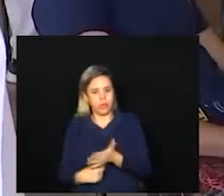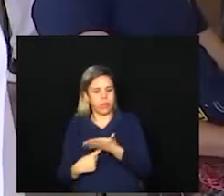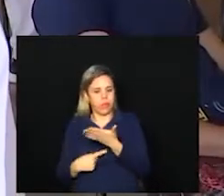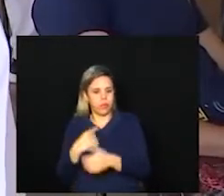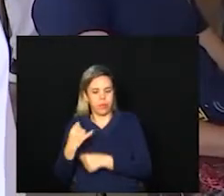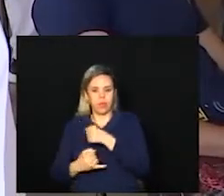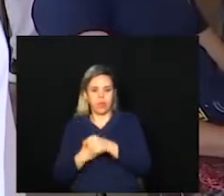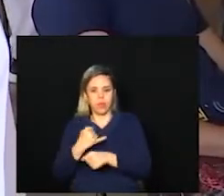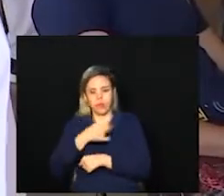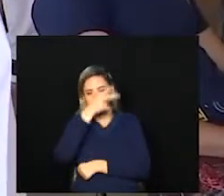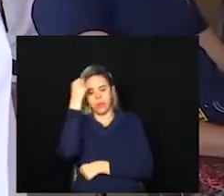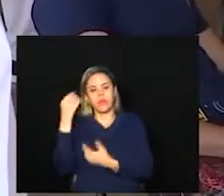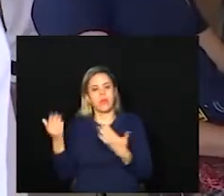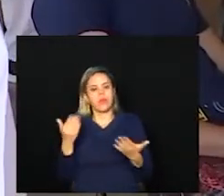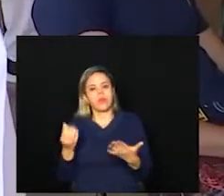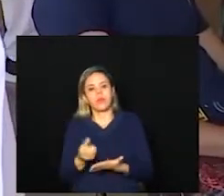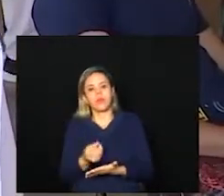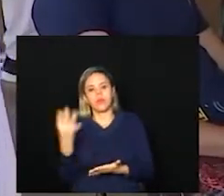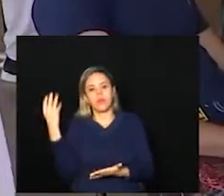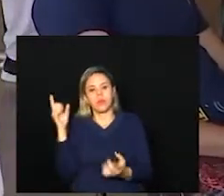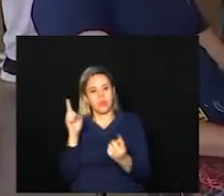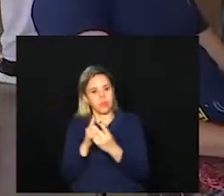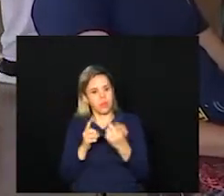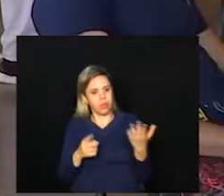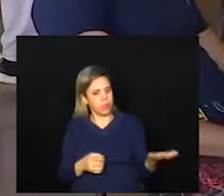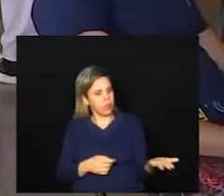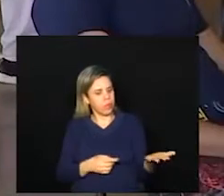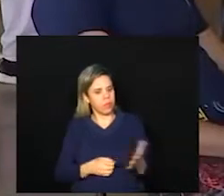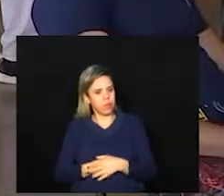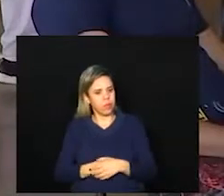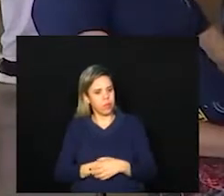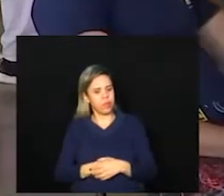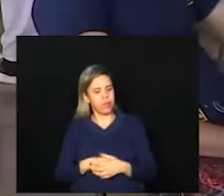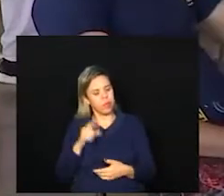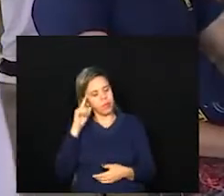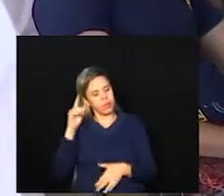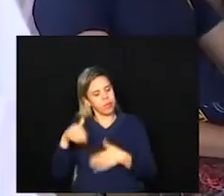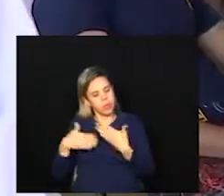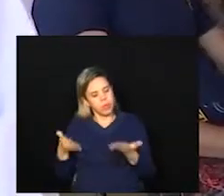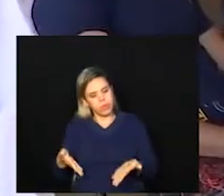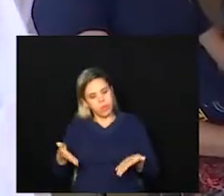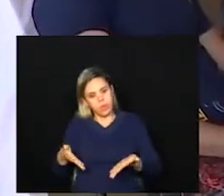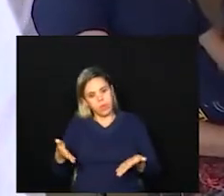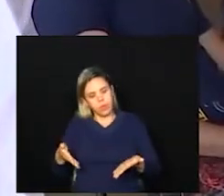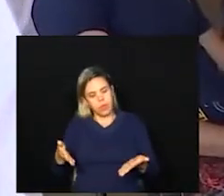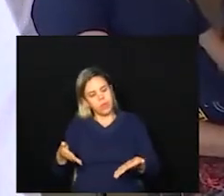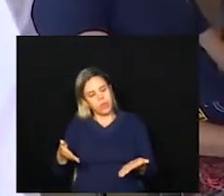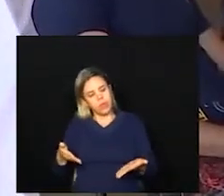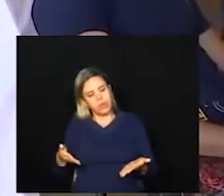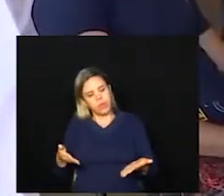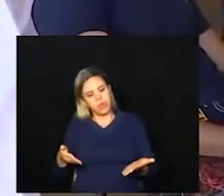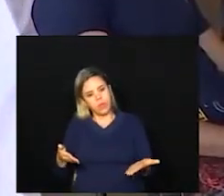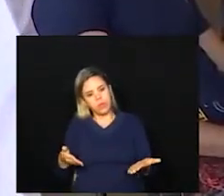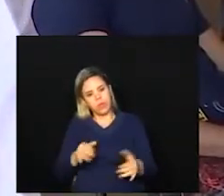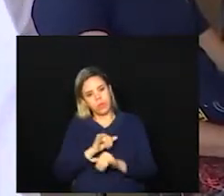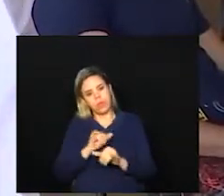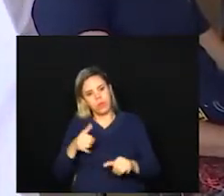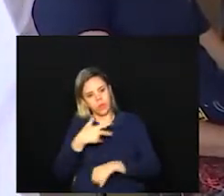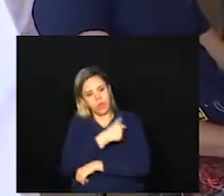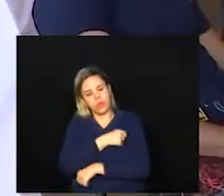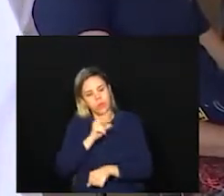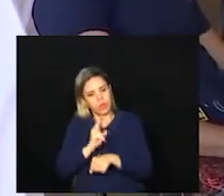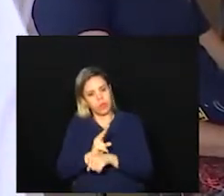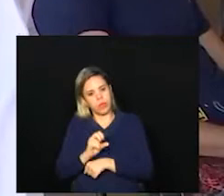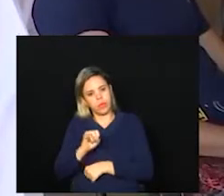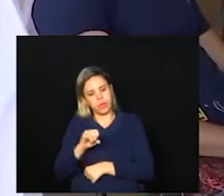site da Prefeitura. Qual que é a capacidade de atendimento diária aqui dessa campanha de imunização no